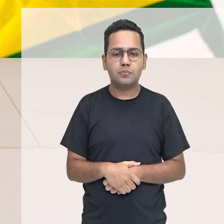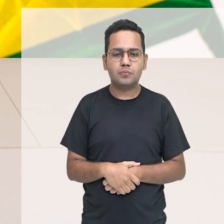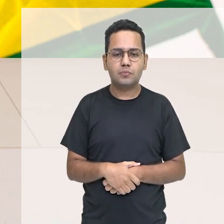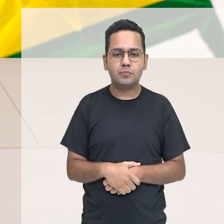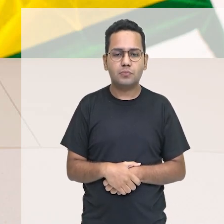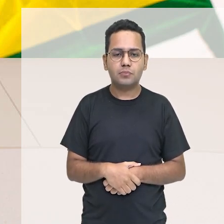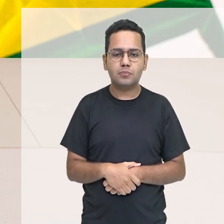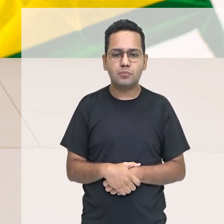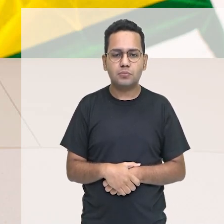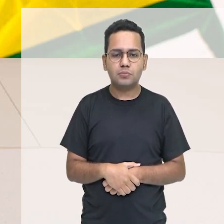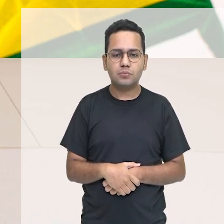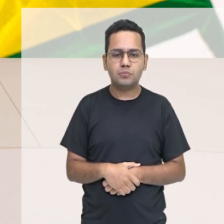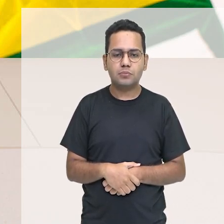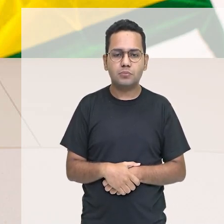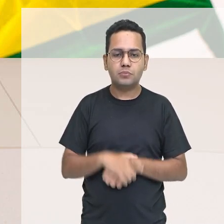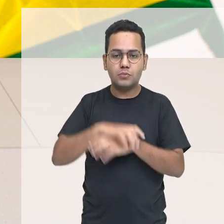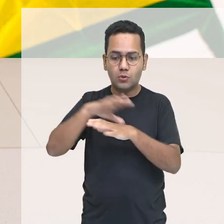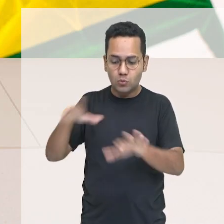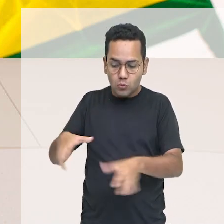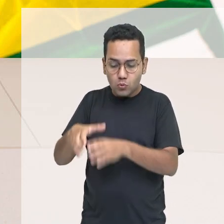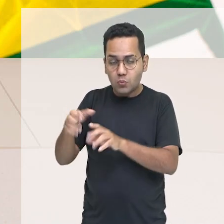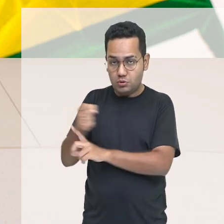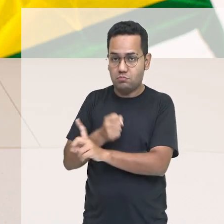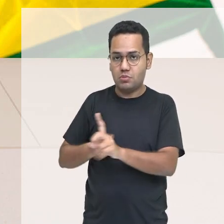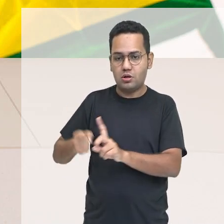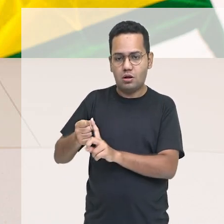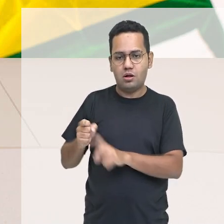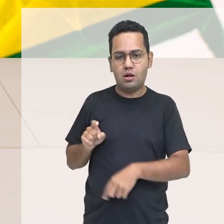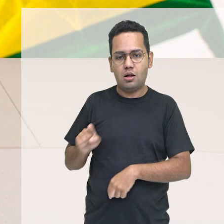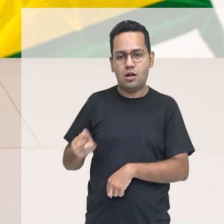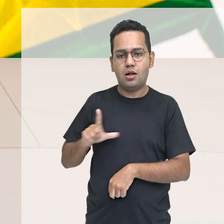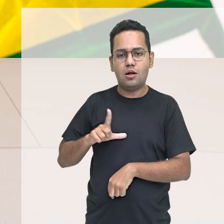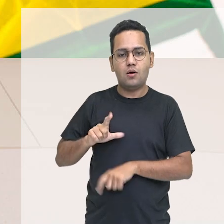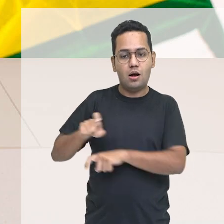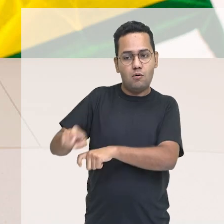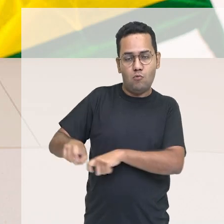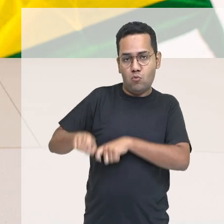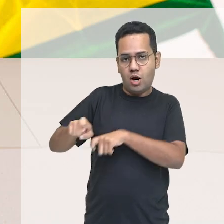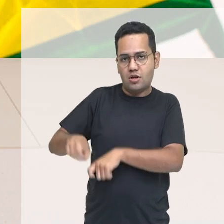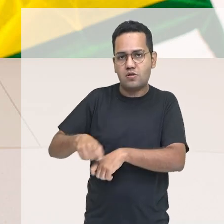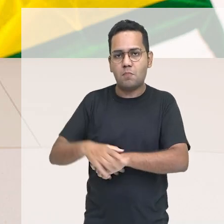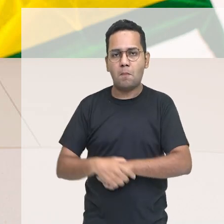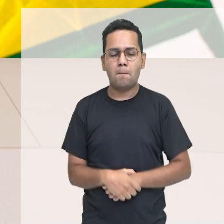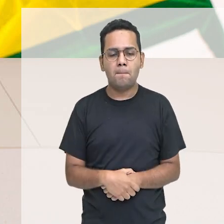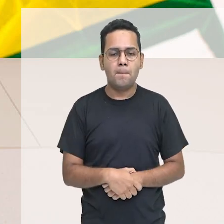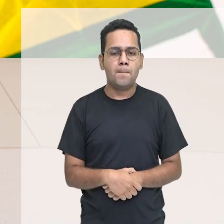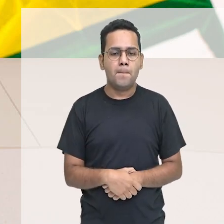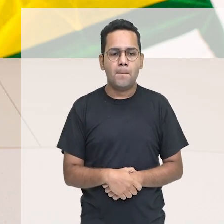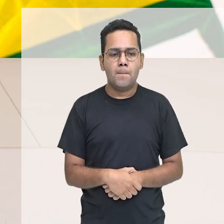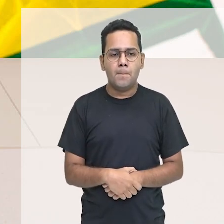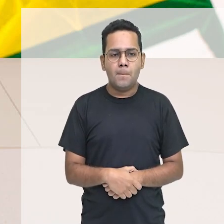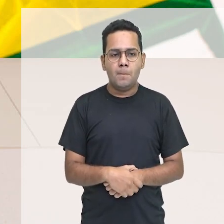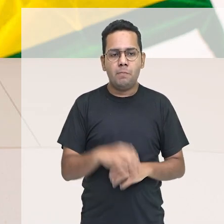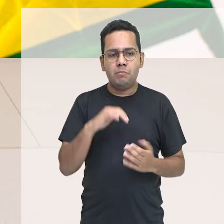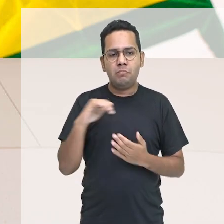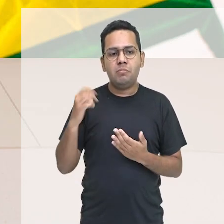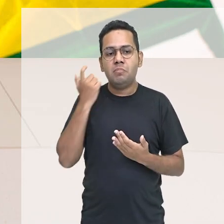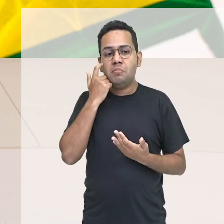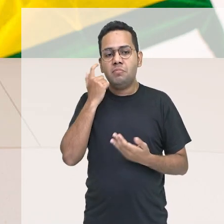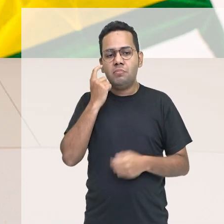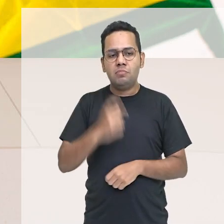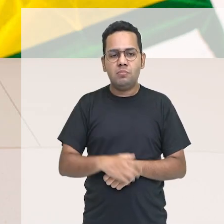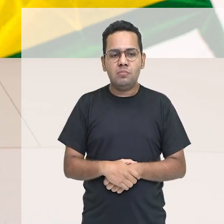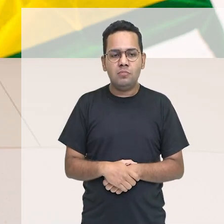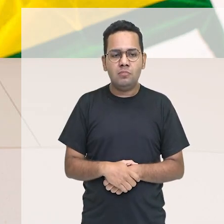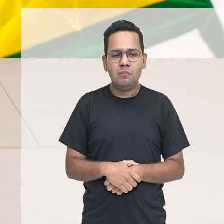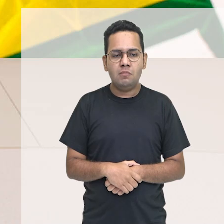este grupo social específico, que são os camponeses. E aí, na sequência, nós